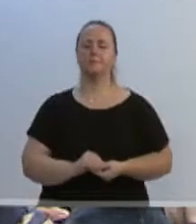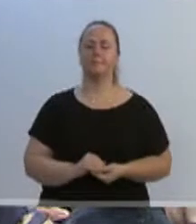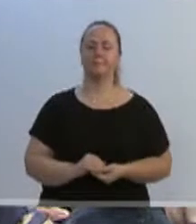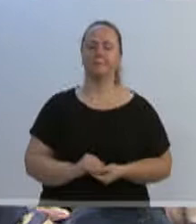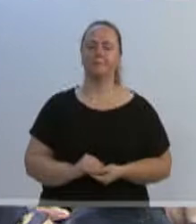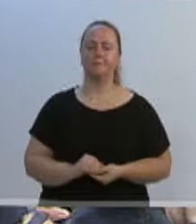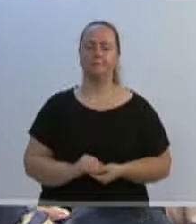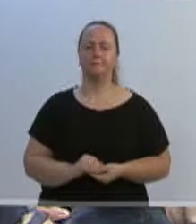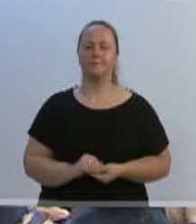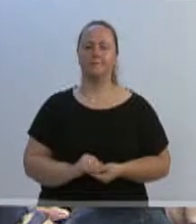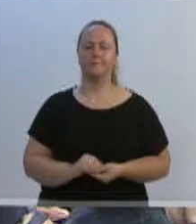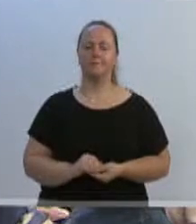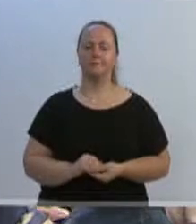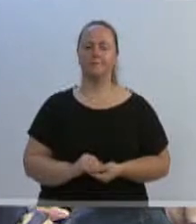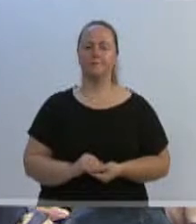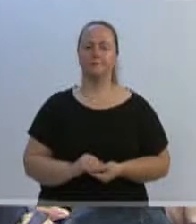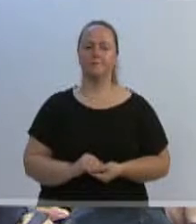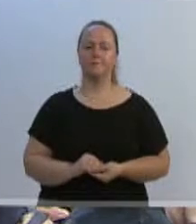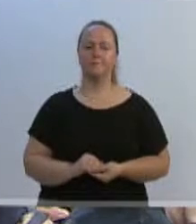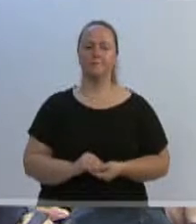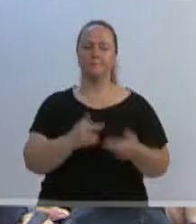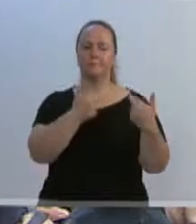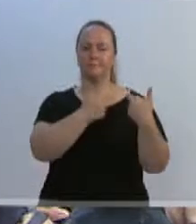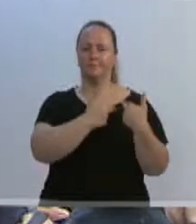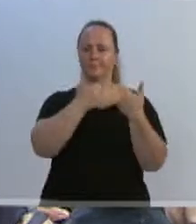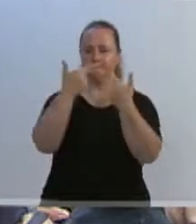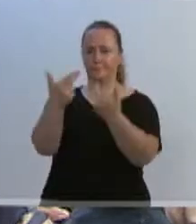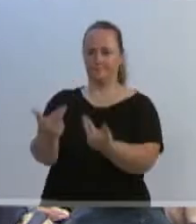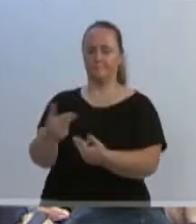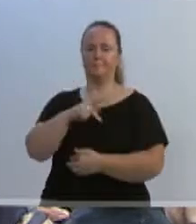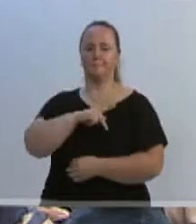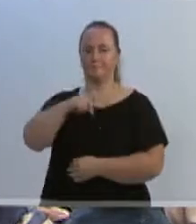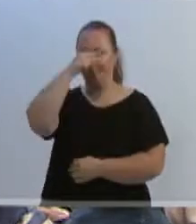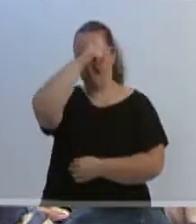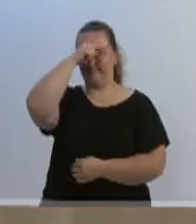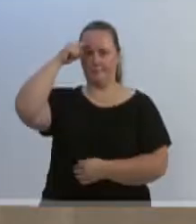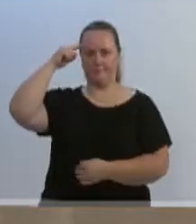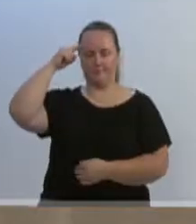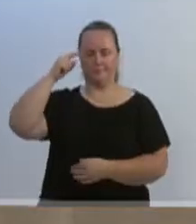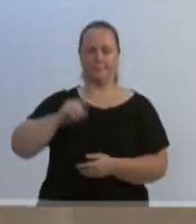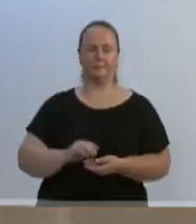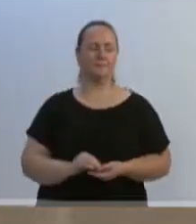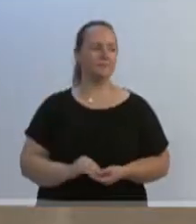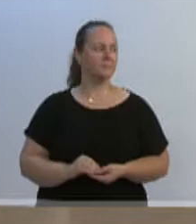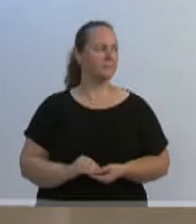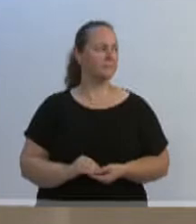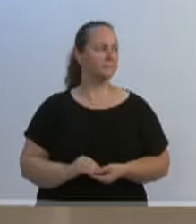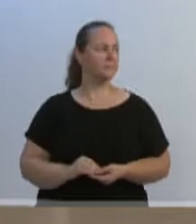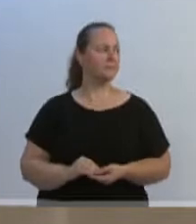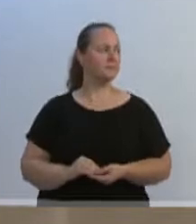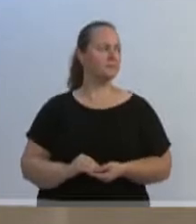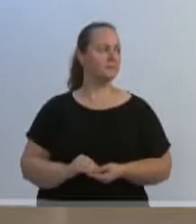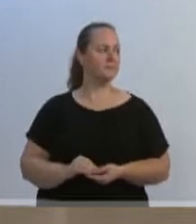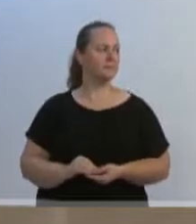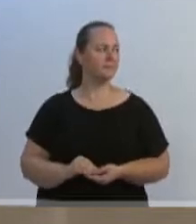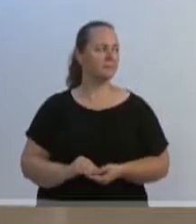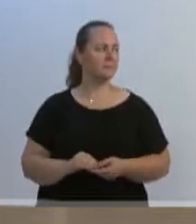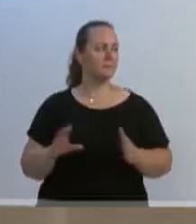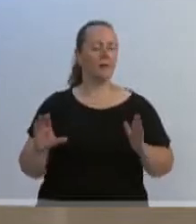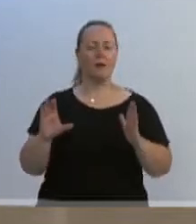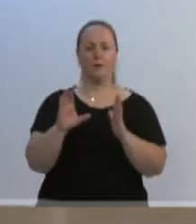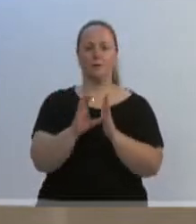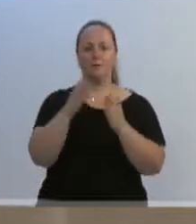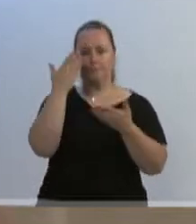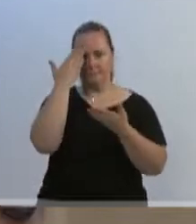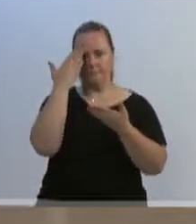orador, vereador Bruno Cunha, devolvo os trabalhos da mesa ao presidente Marcos da Rosa. Vereador Caminha, obrigado pela citação. A gente